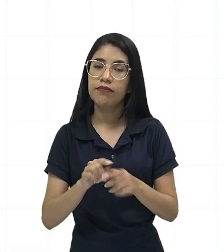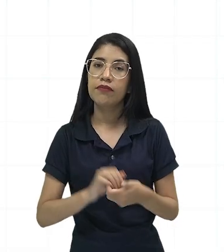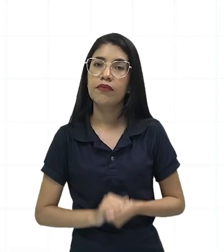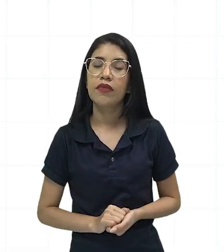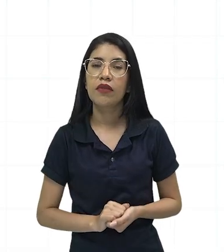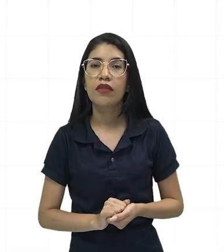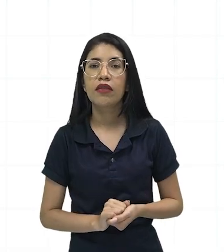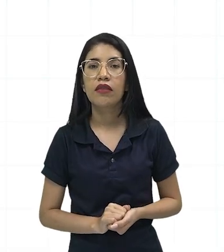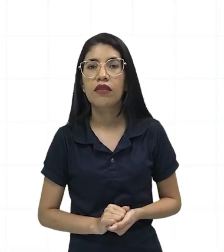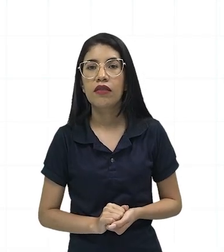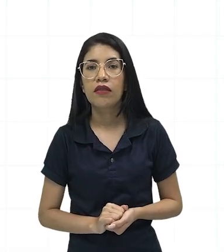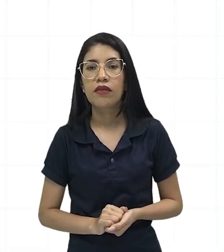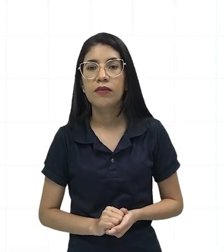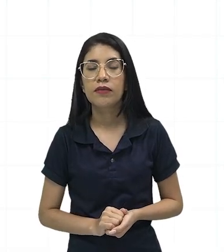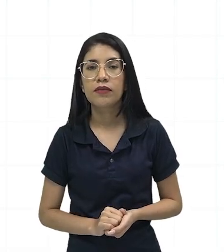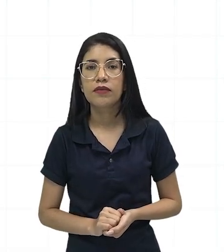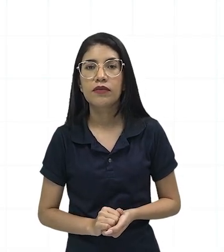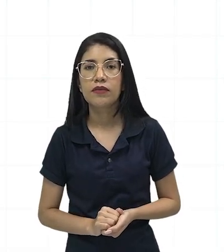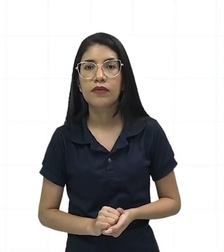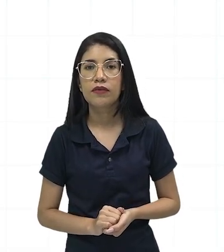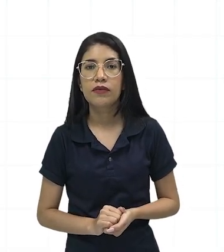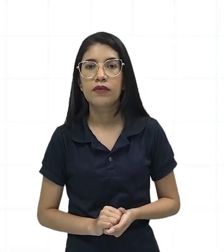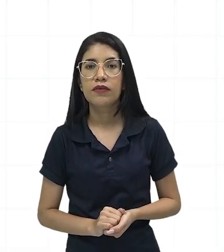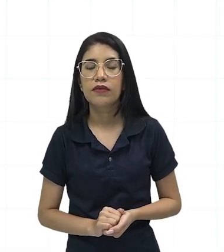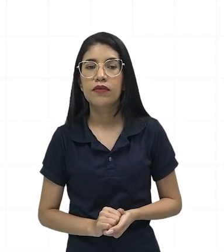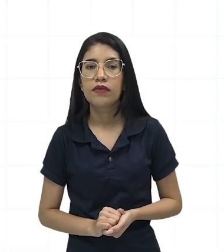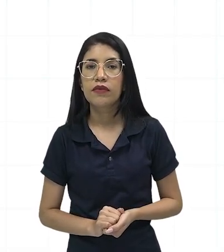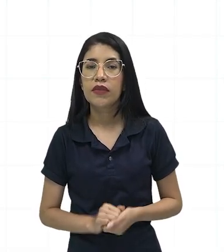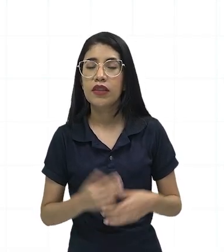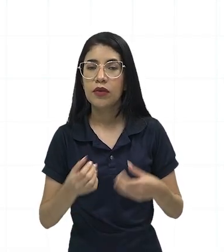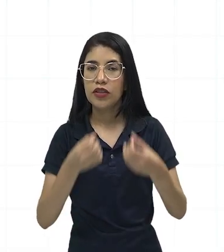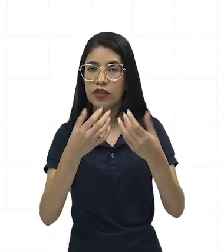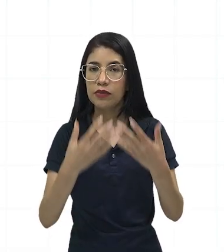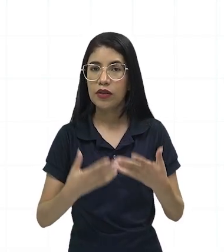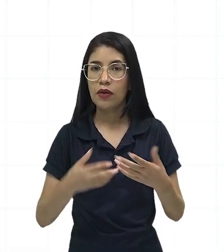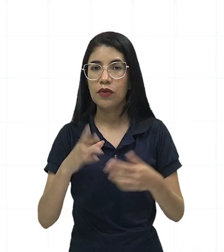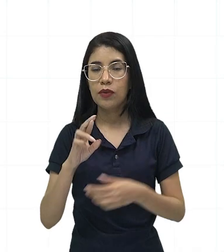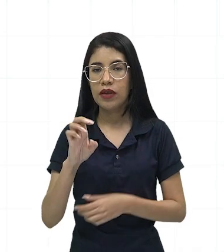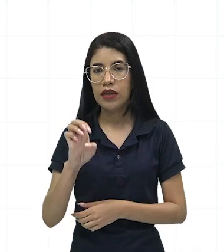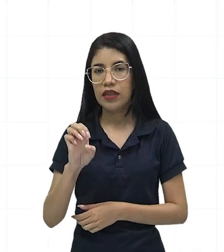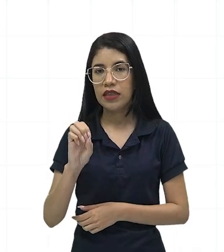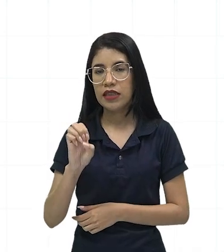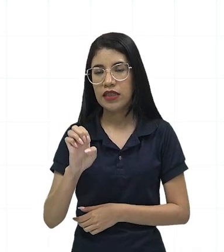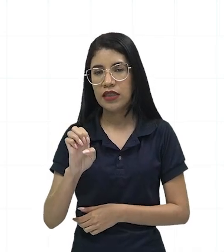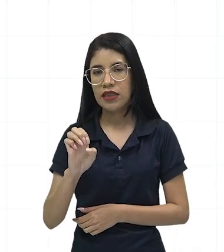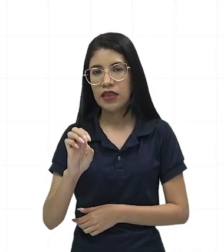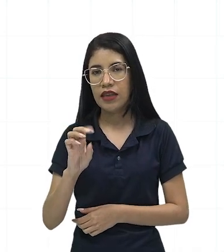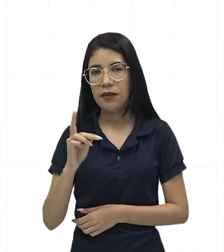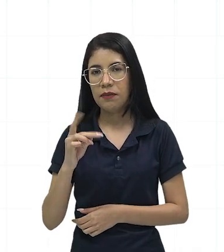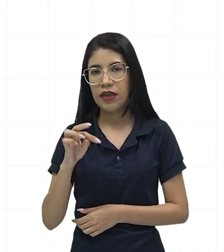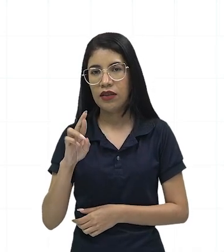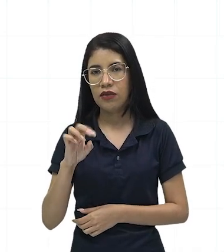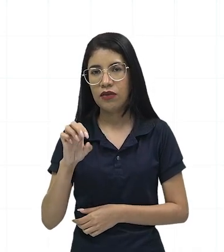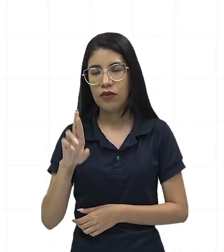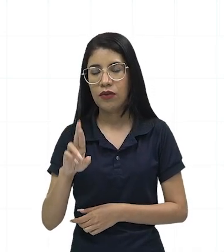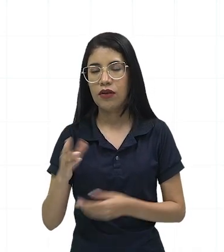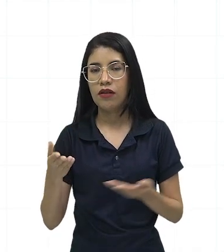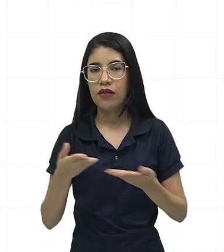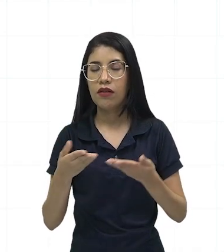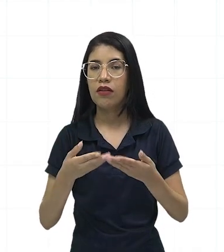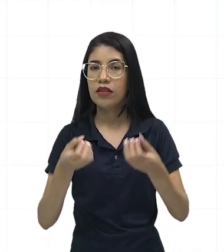as geladeiras, certo? Falamos aí sobre os receptores e agora nós vamos falar um pouquinho sobre